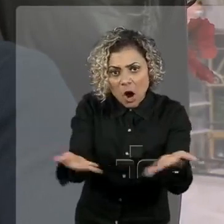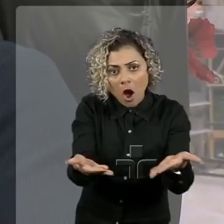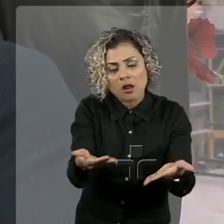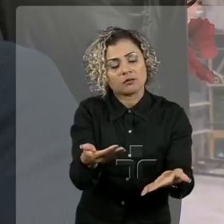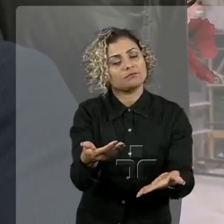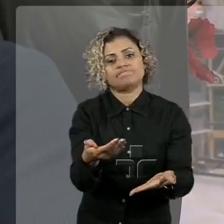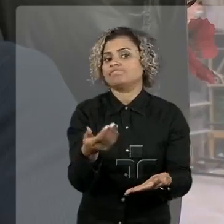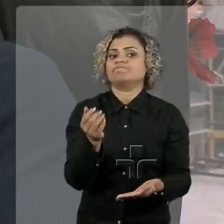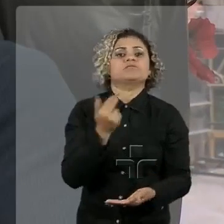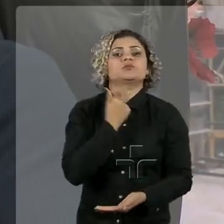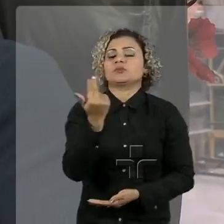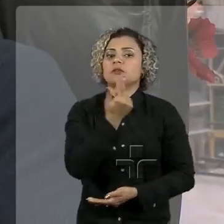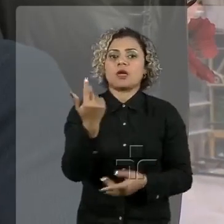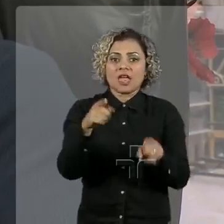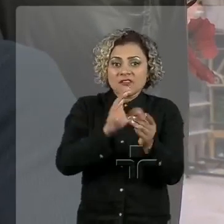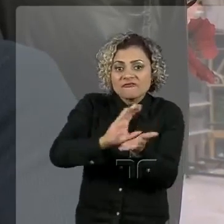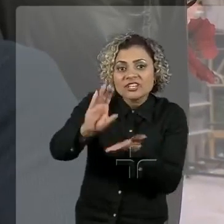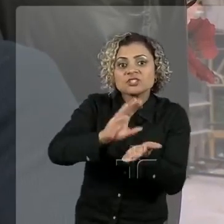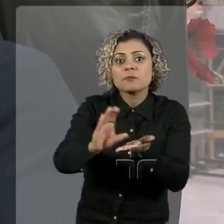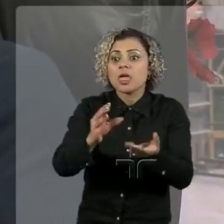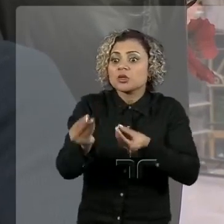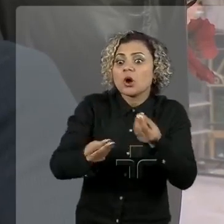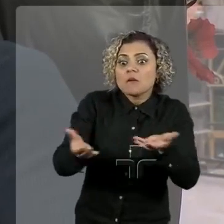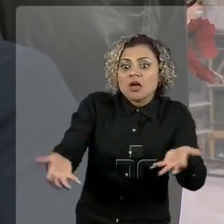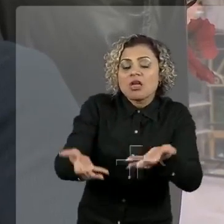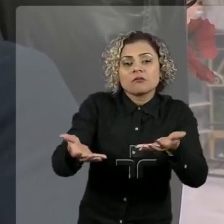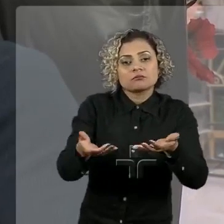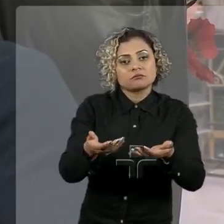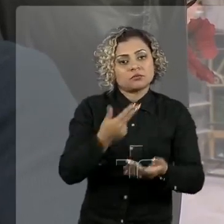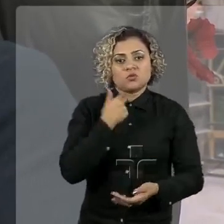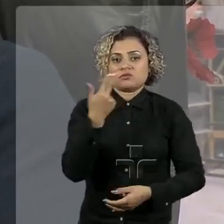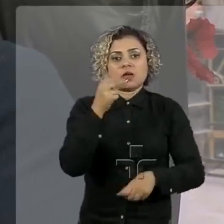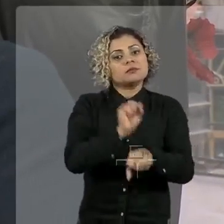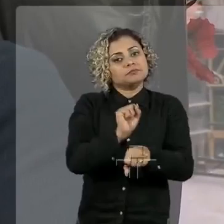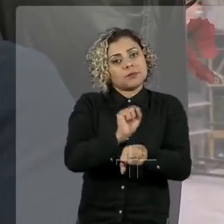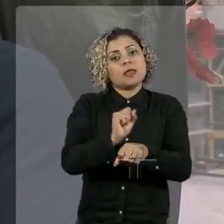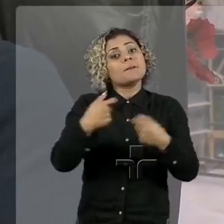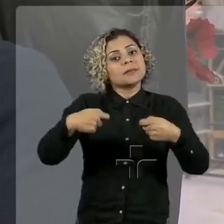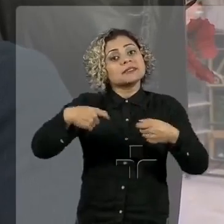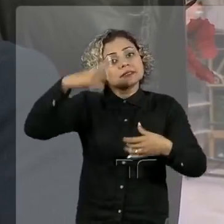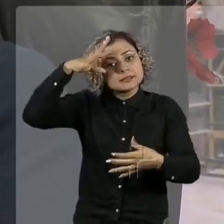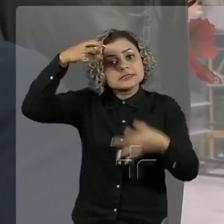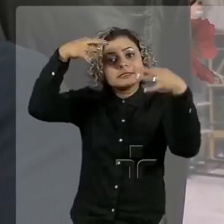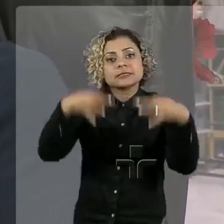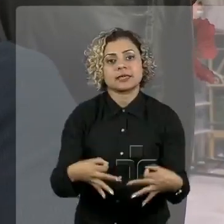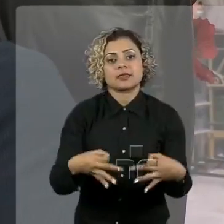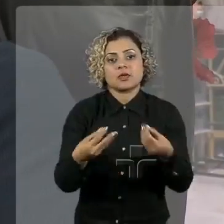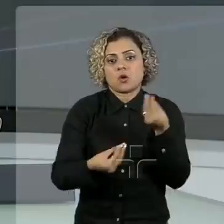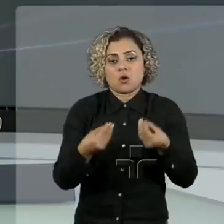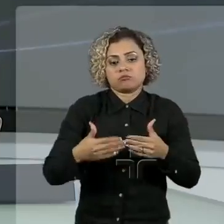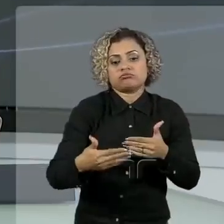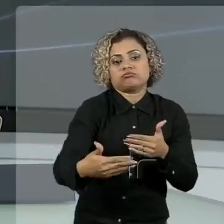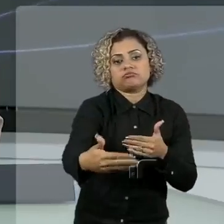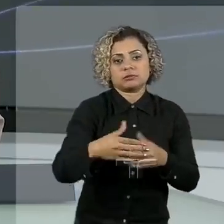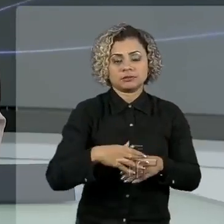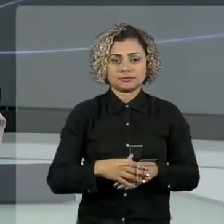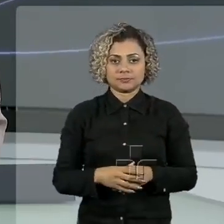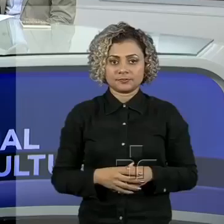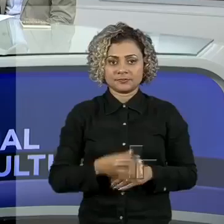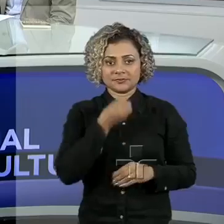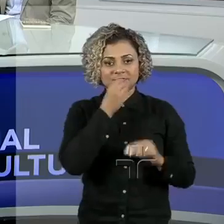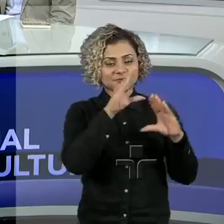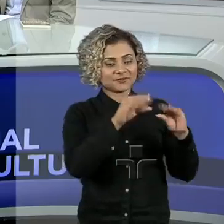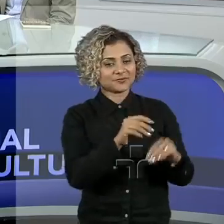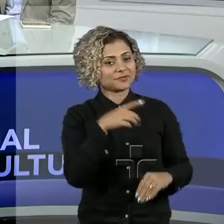de investimento, de aporte, sem ter uma conclusão aí do que vai acontecer. Boa